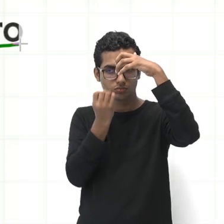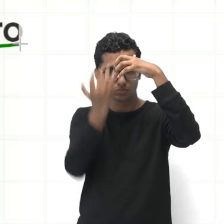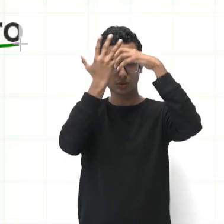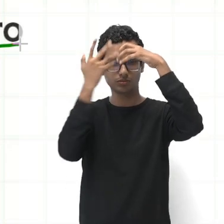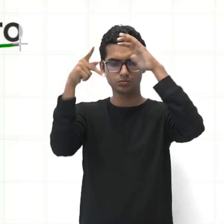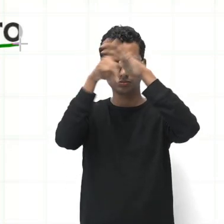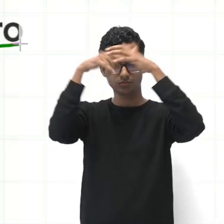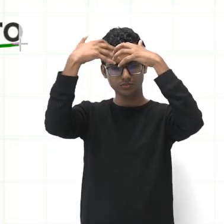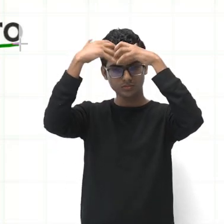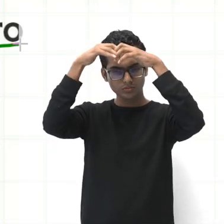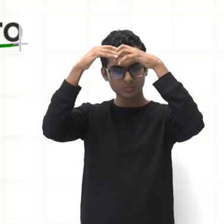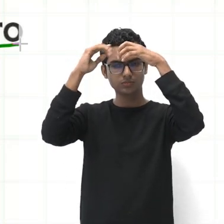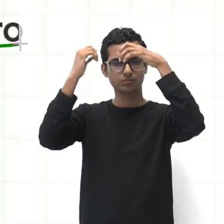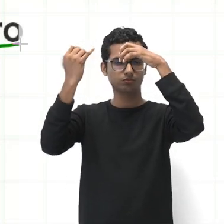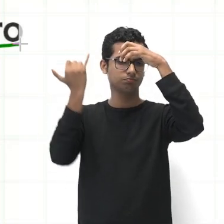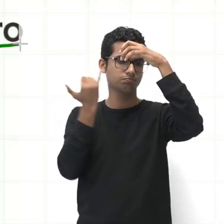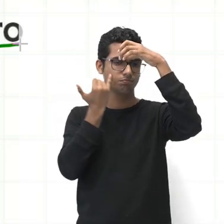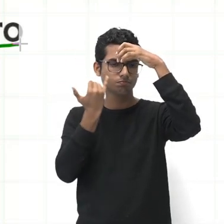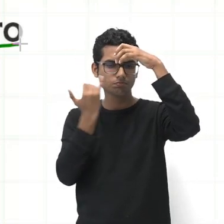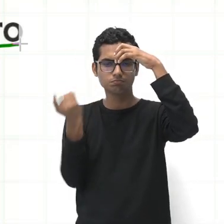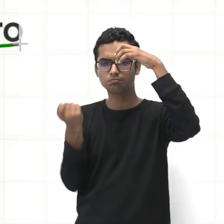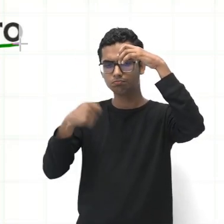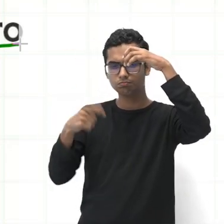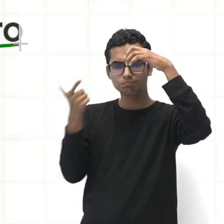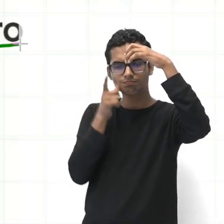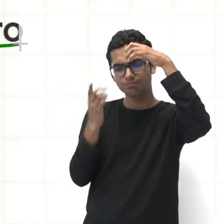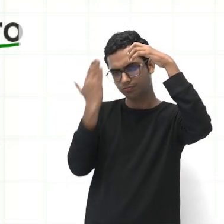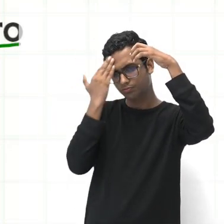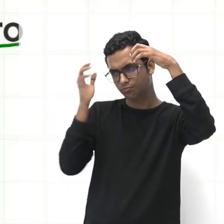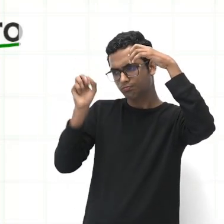com informações que permitem o